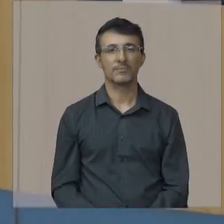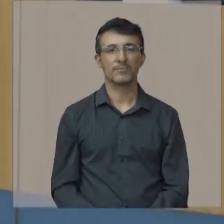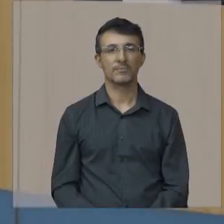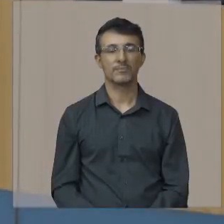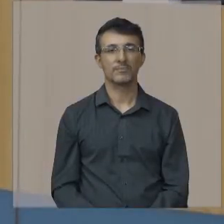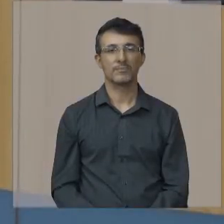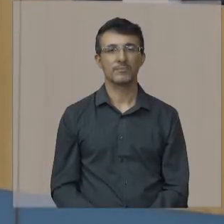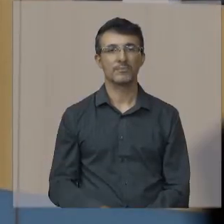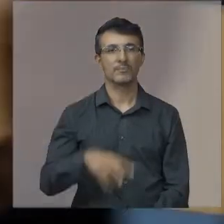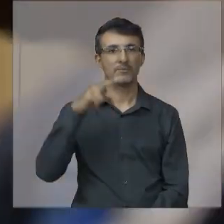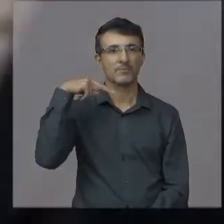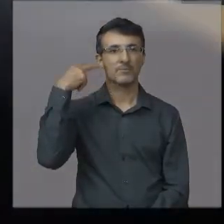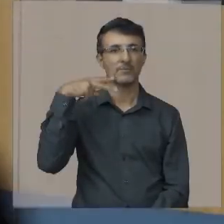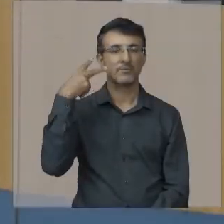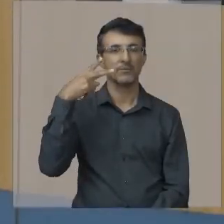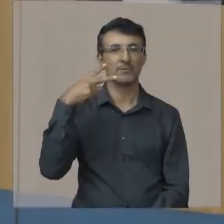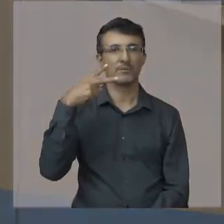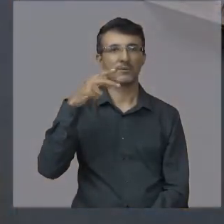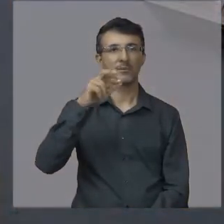Vereador Rafael Pascucci.